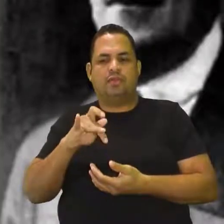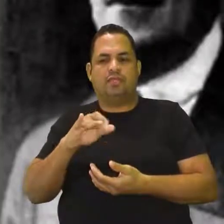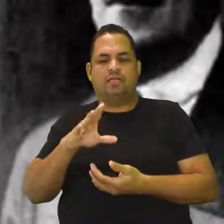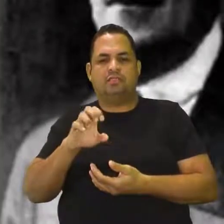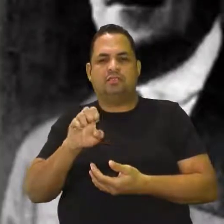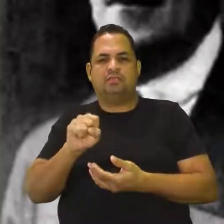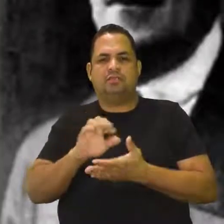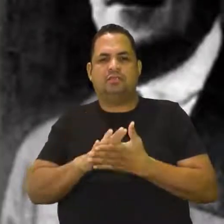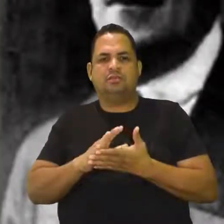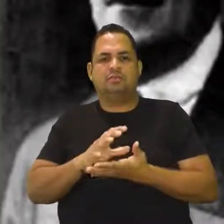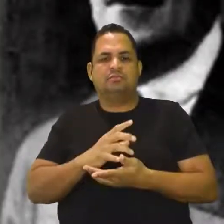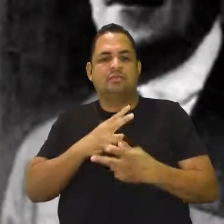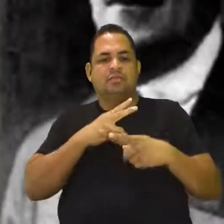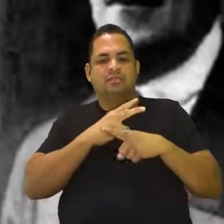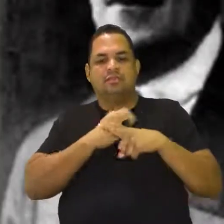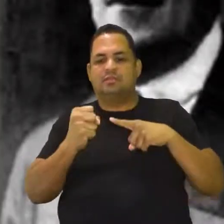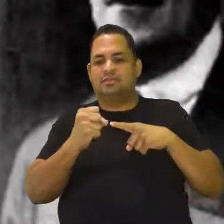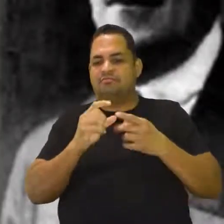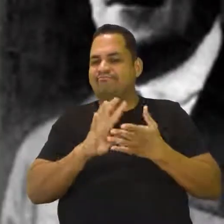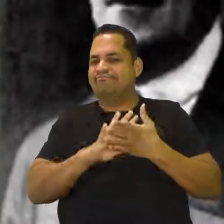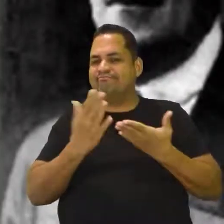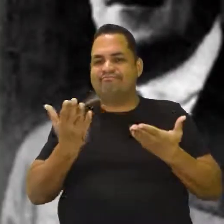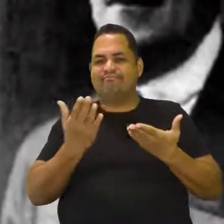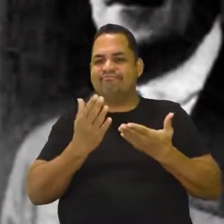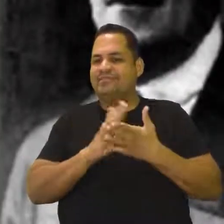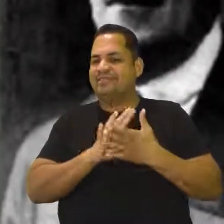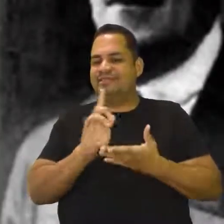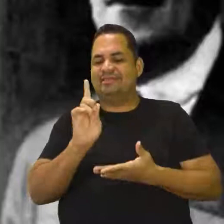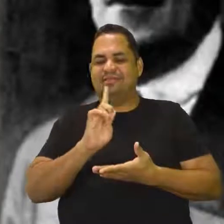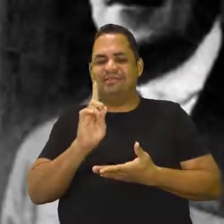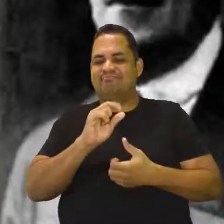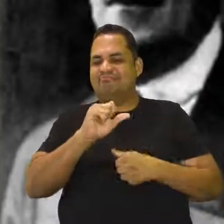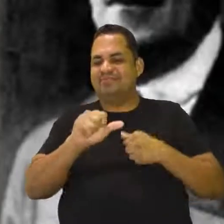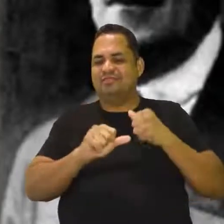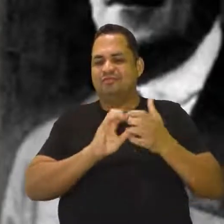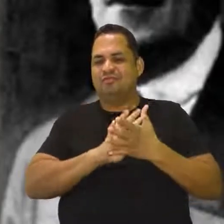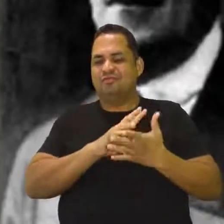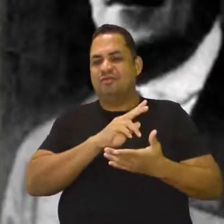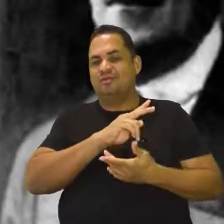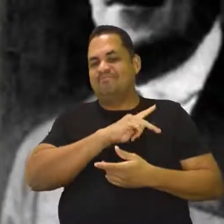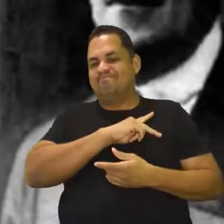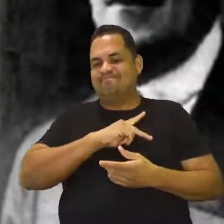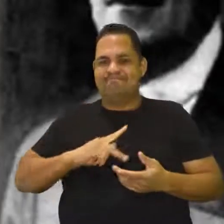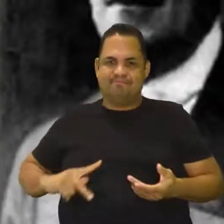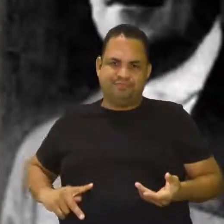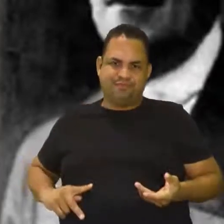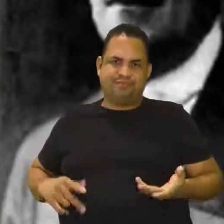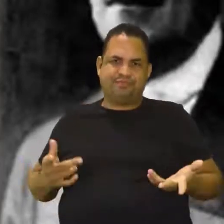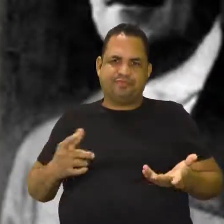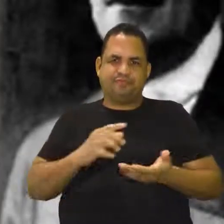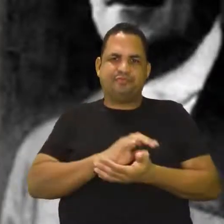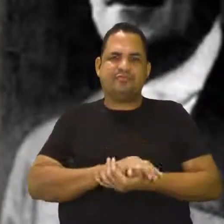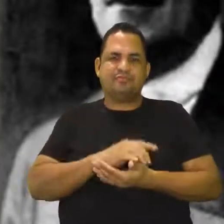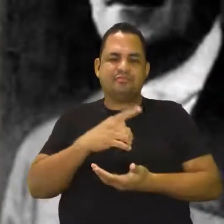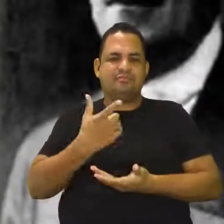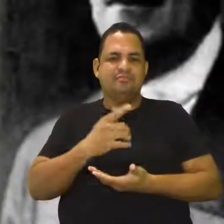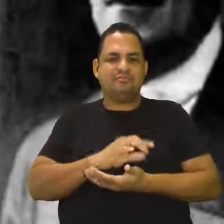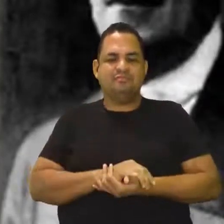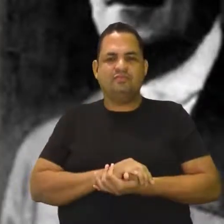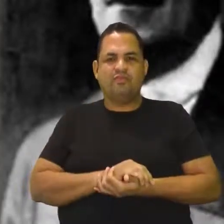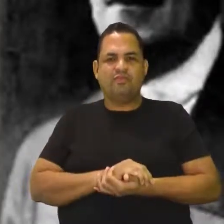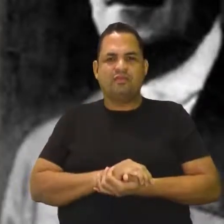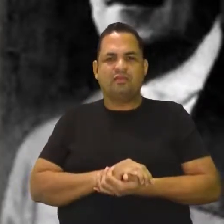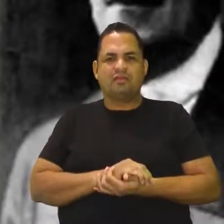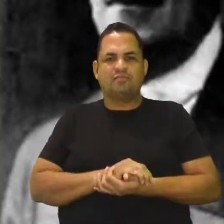Ganhou, mas não levou. Ganhou, mas não levou. Pobre entre aspas, né? Que o cara era da elite cafeira